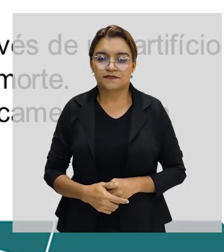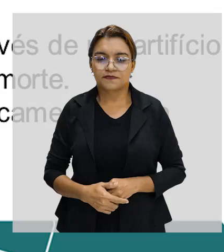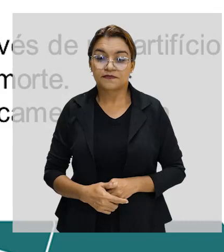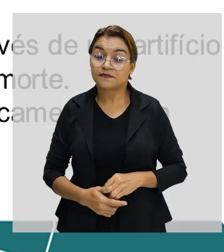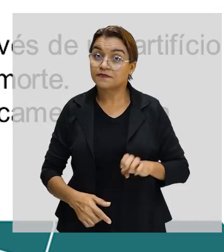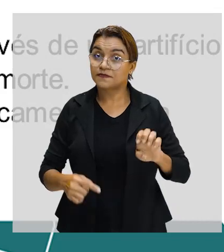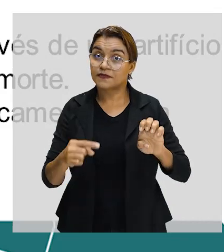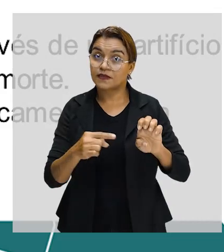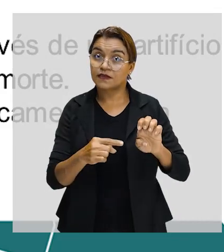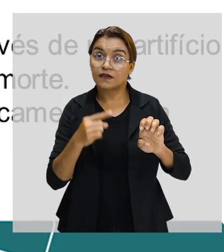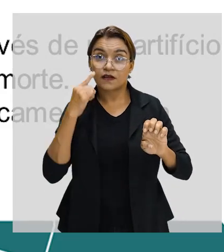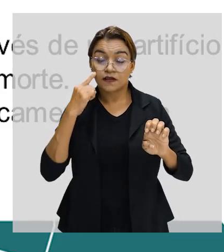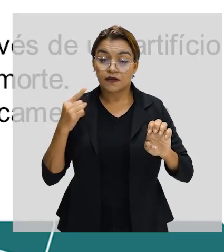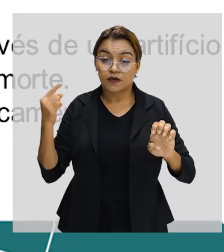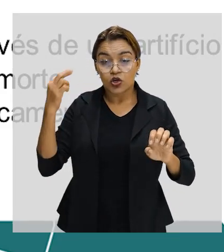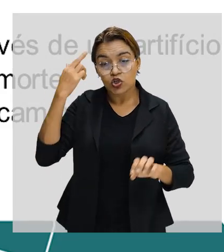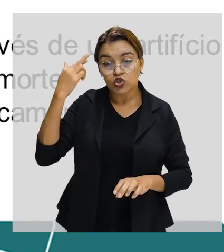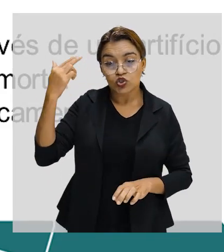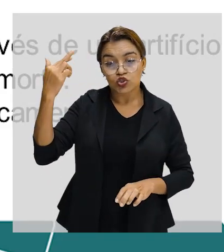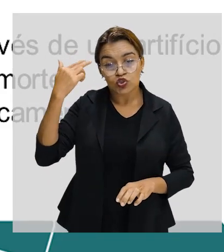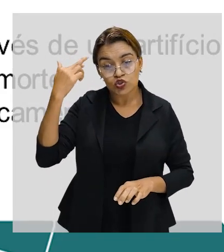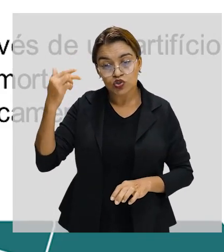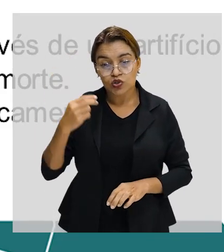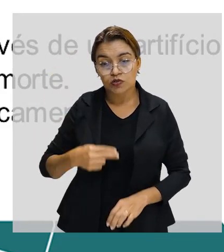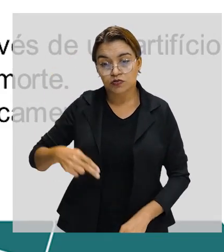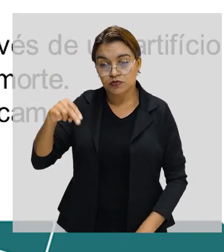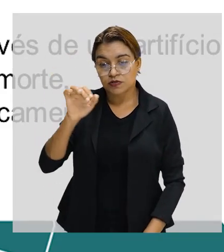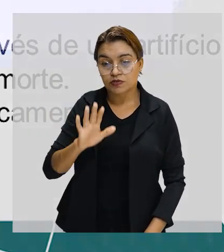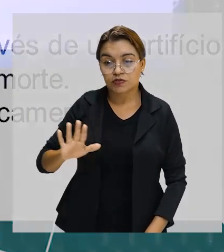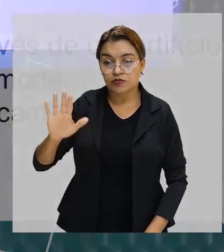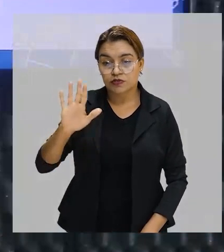A letra E é a história de um nacionalista fanático que,